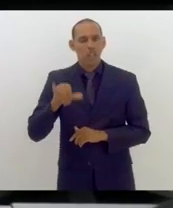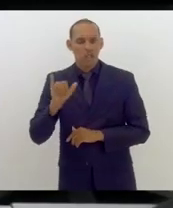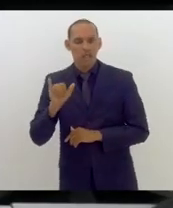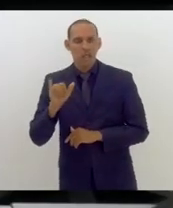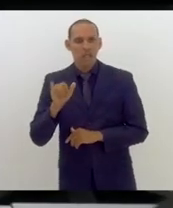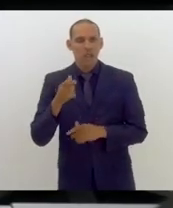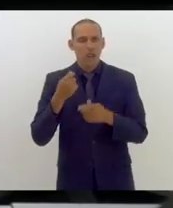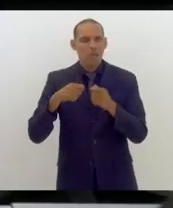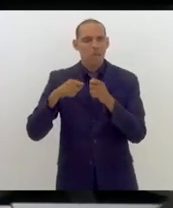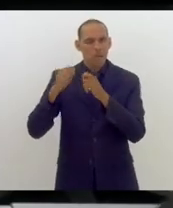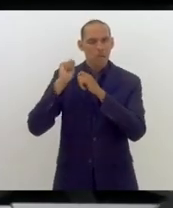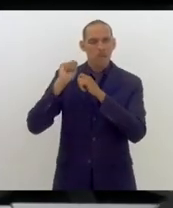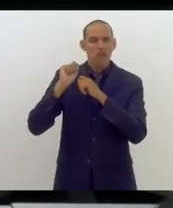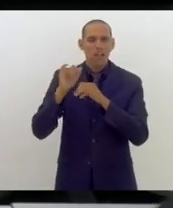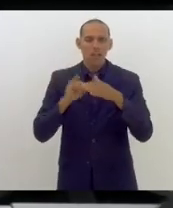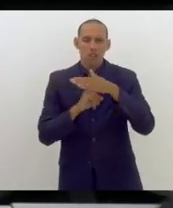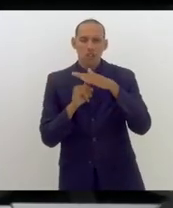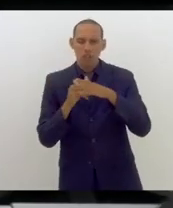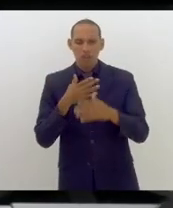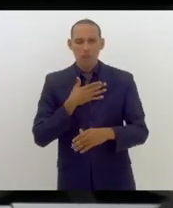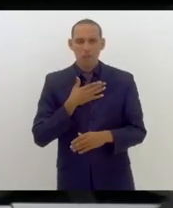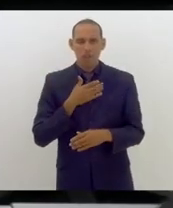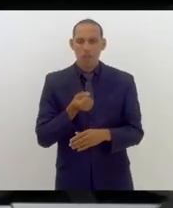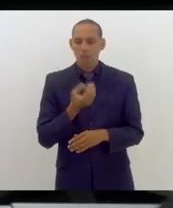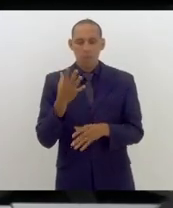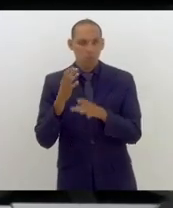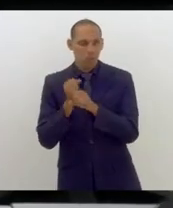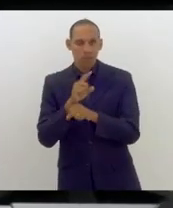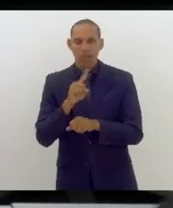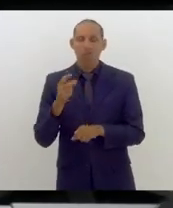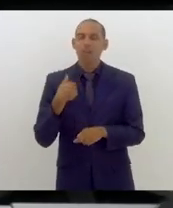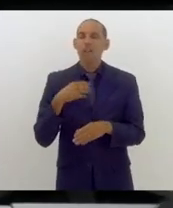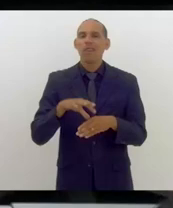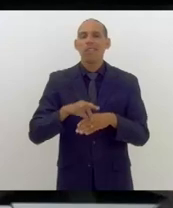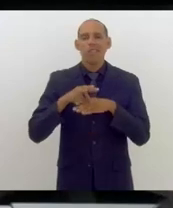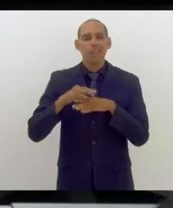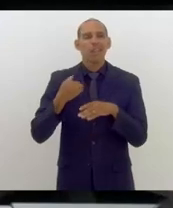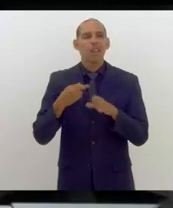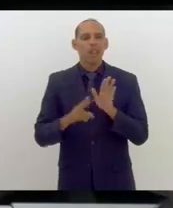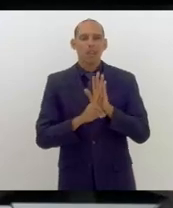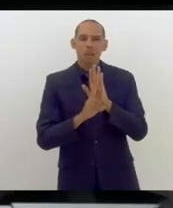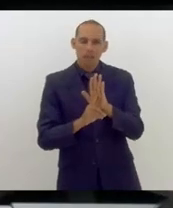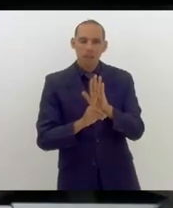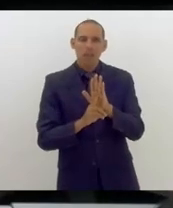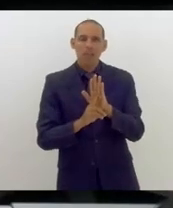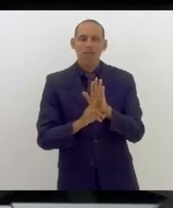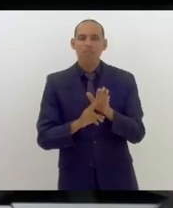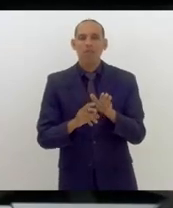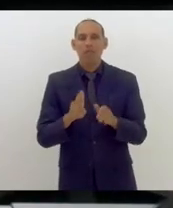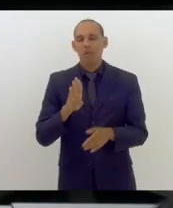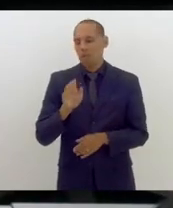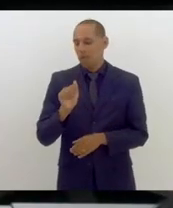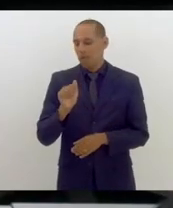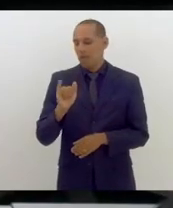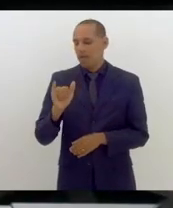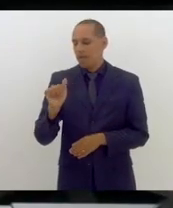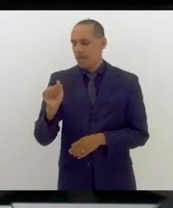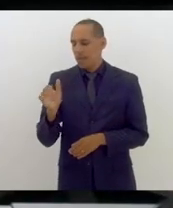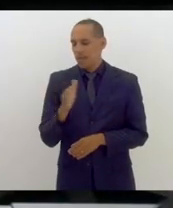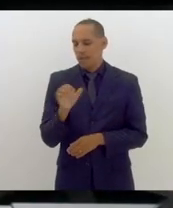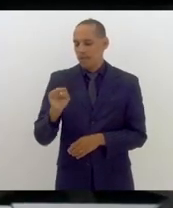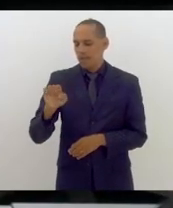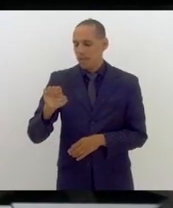ou da instituição que eu represento como liderança como representante da Bahia do time da